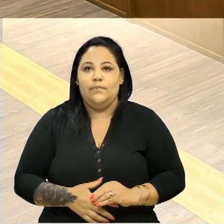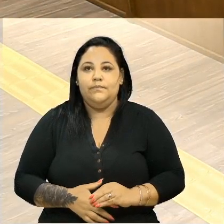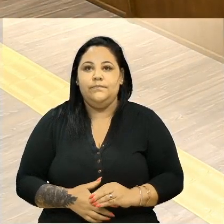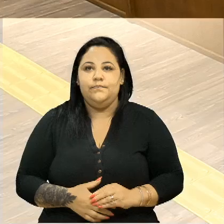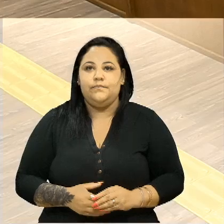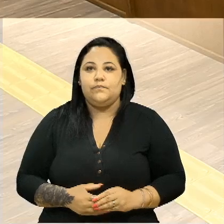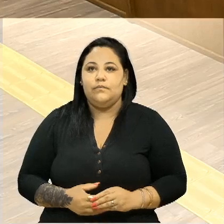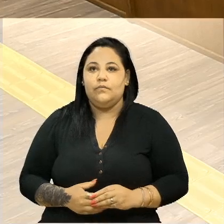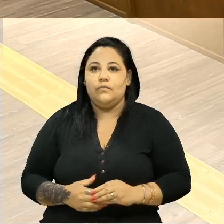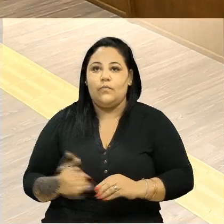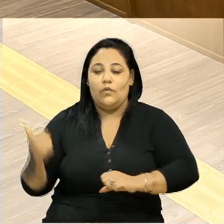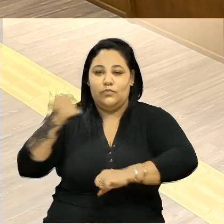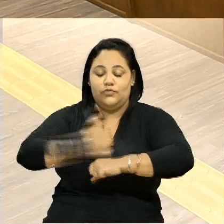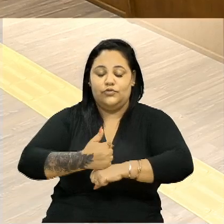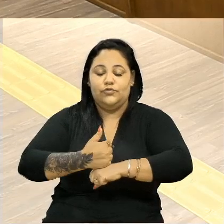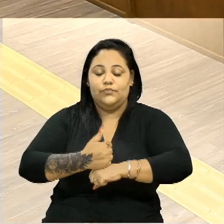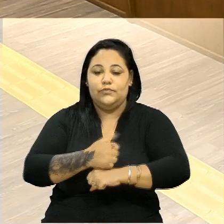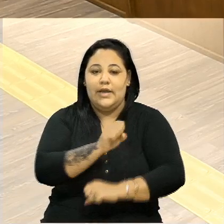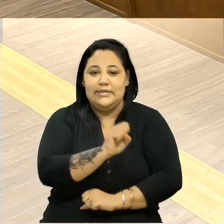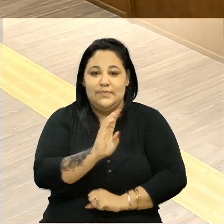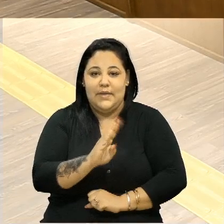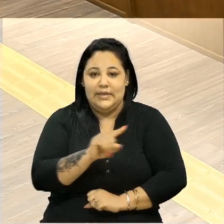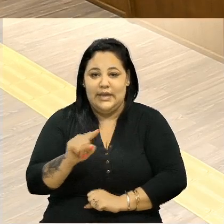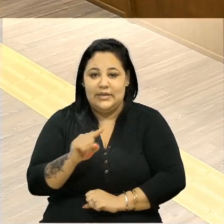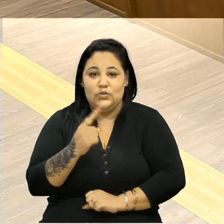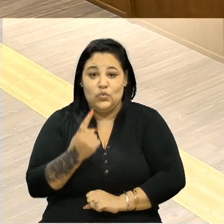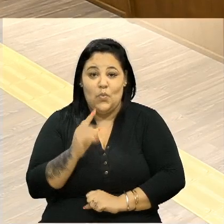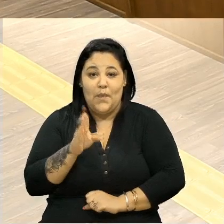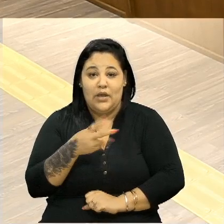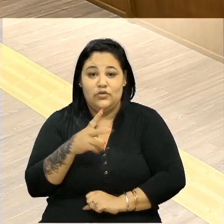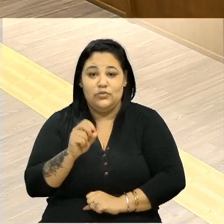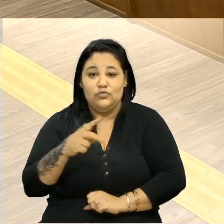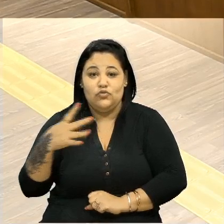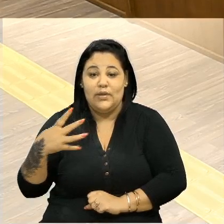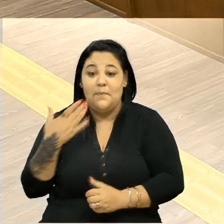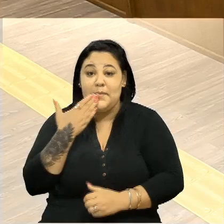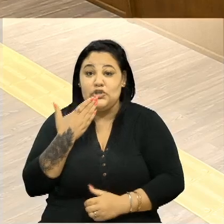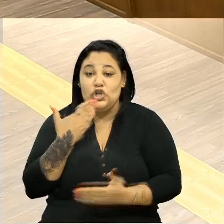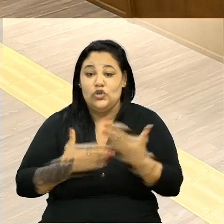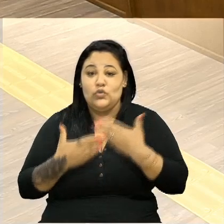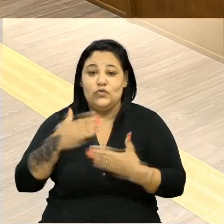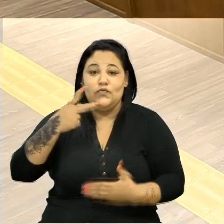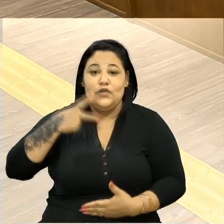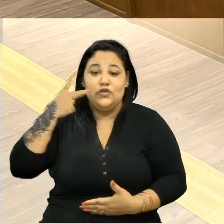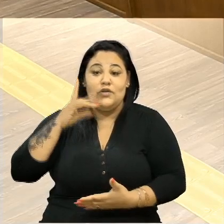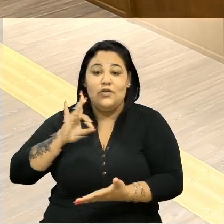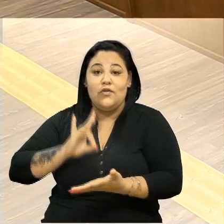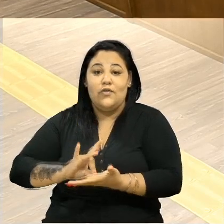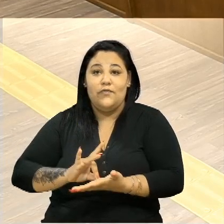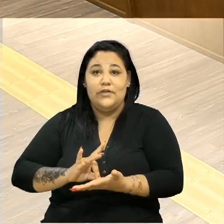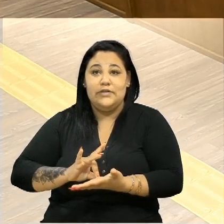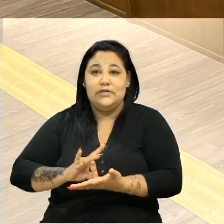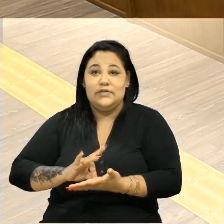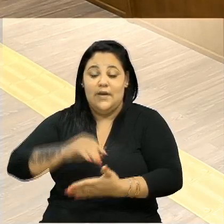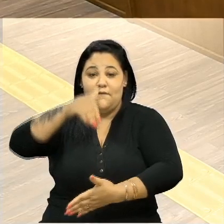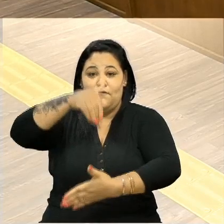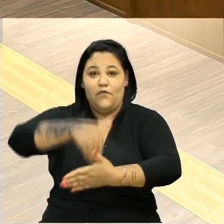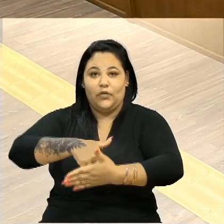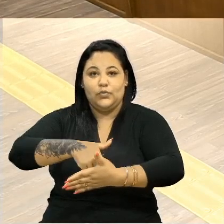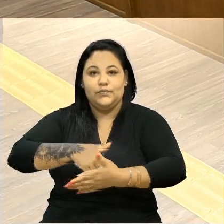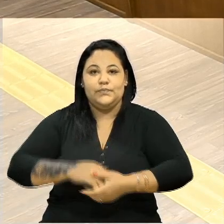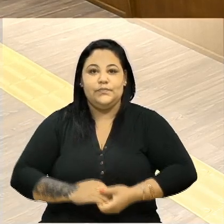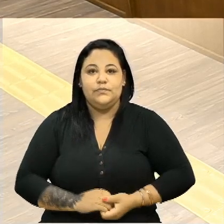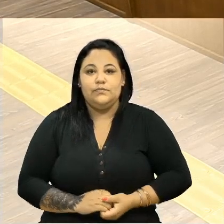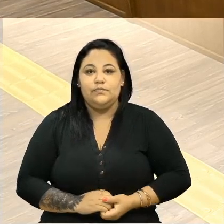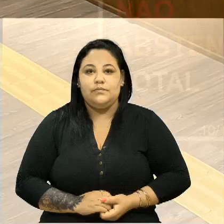substitutivo USB-1/2024, solicitando aos vereadores e vereadoras que registrem os seus votos.